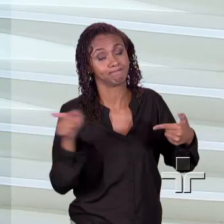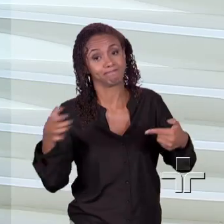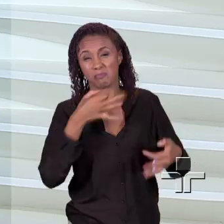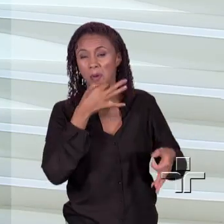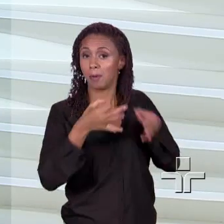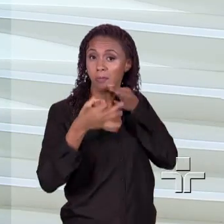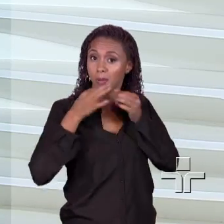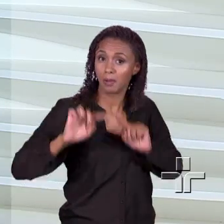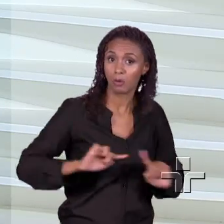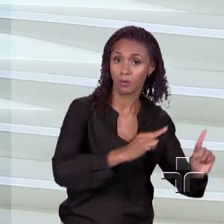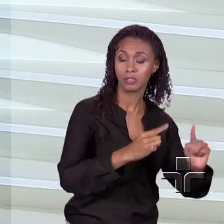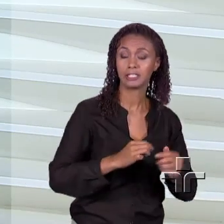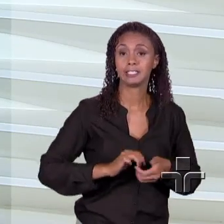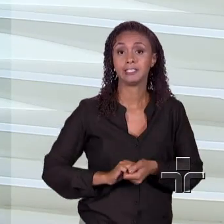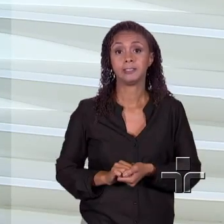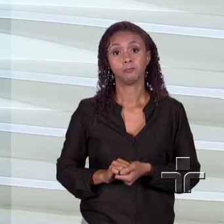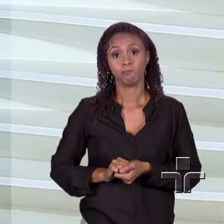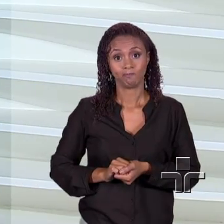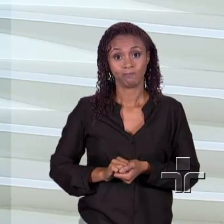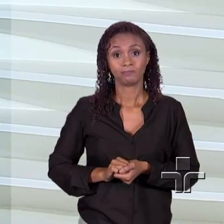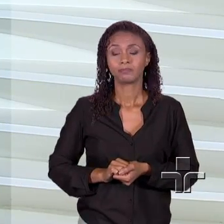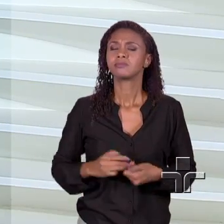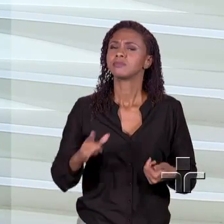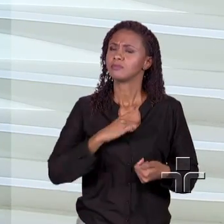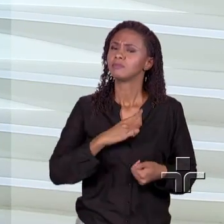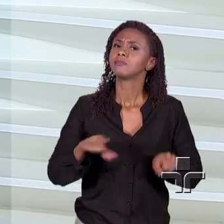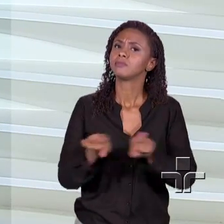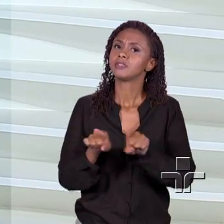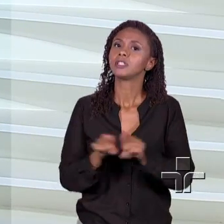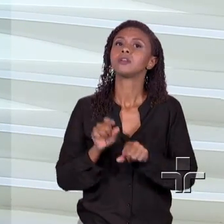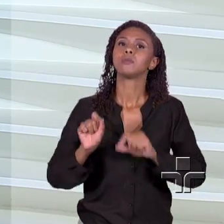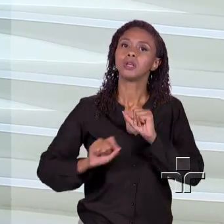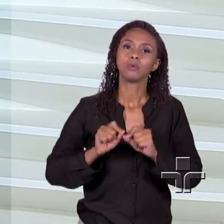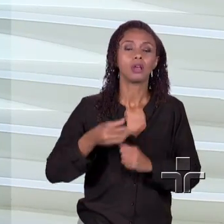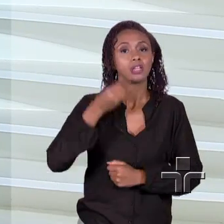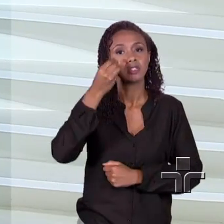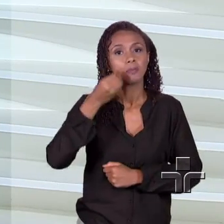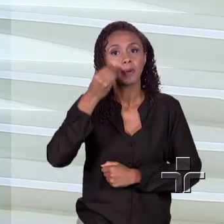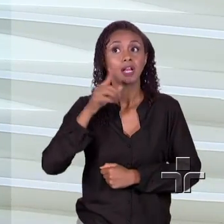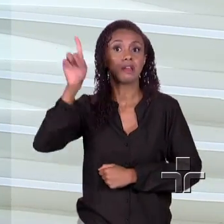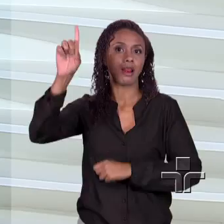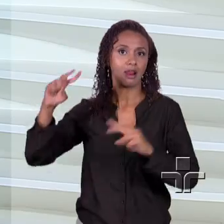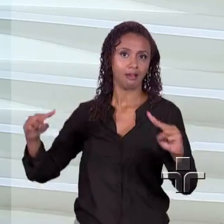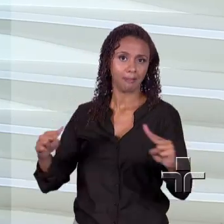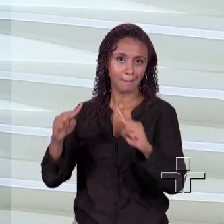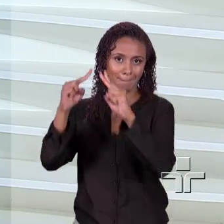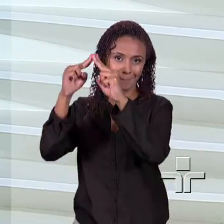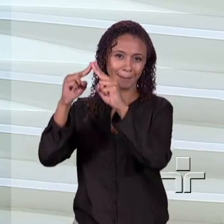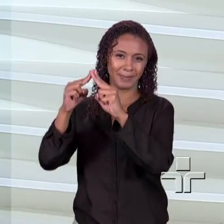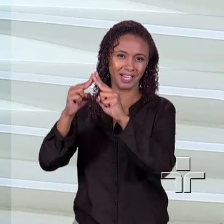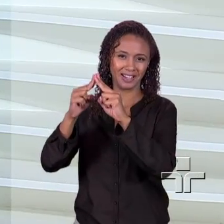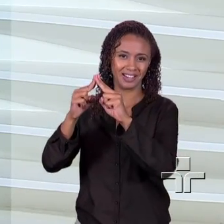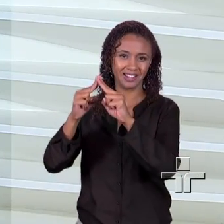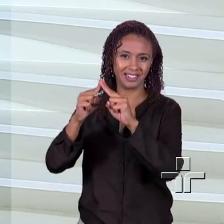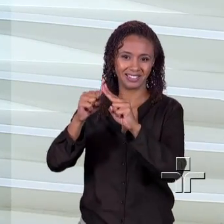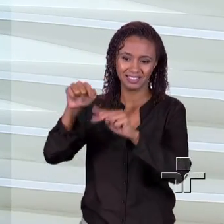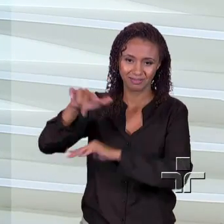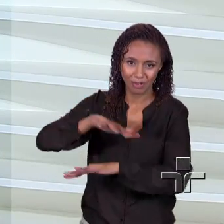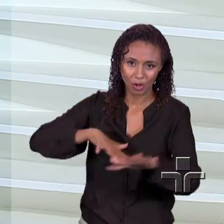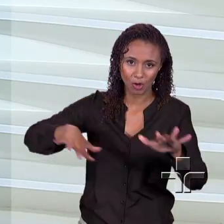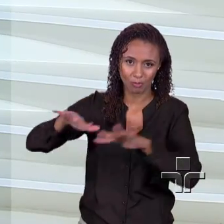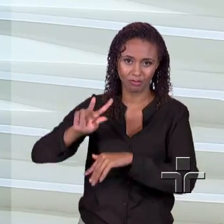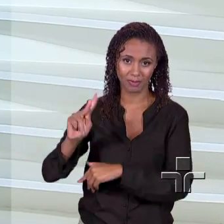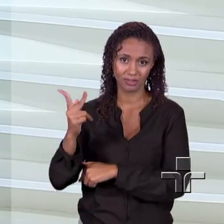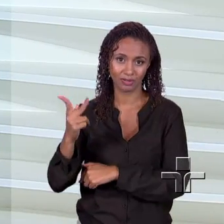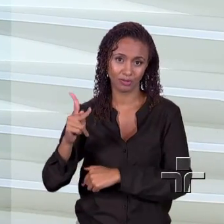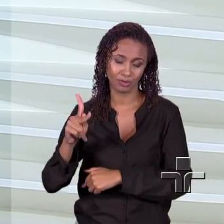a sua experiência como pessoa que trabalhava numa sauna gay em Paris. Então, eu imagino, e pela